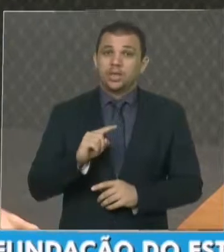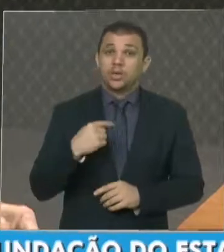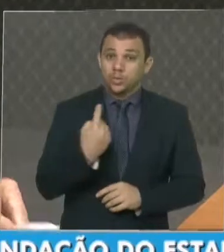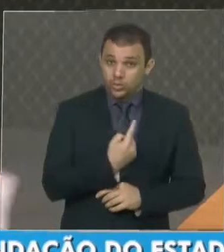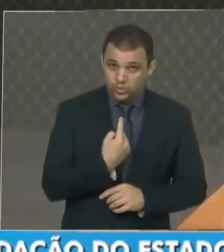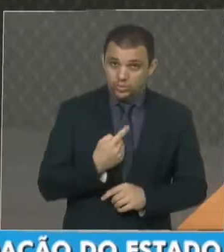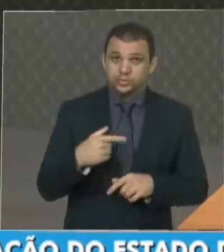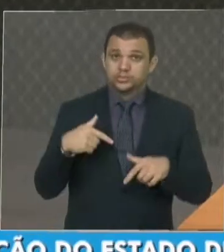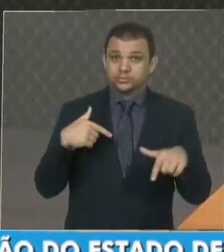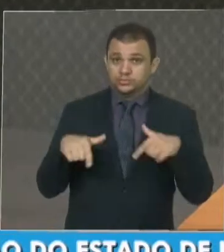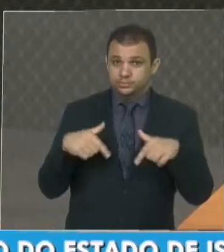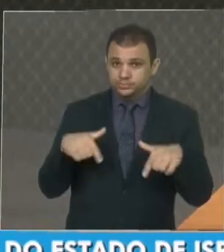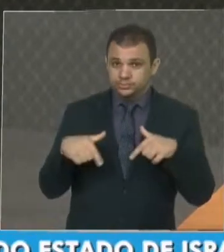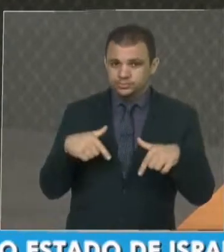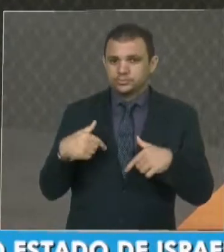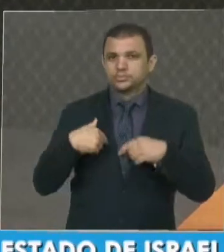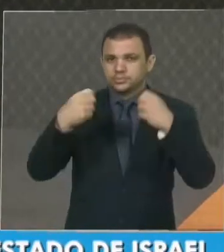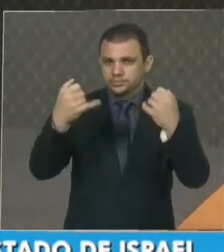disse